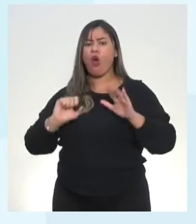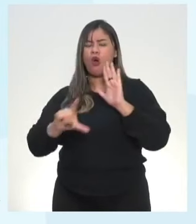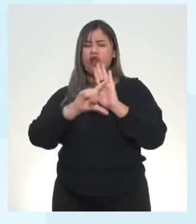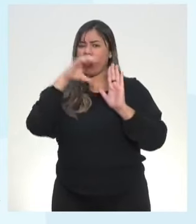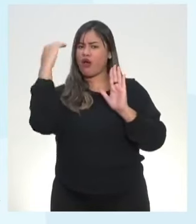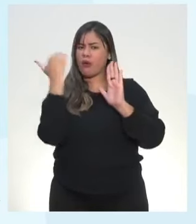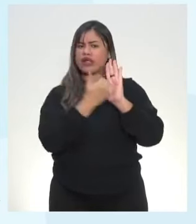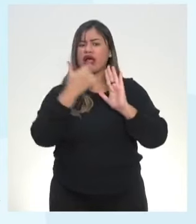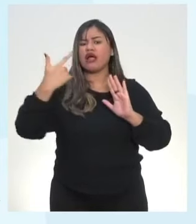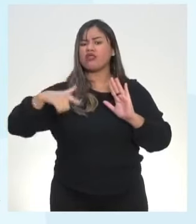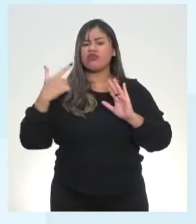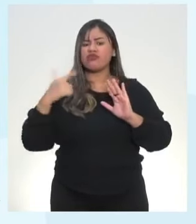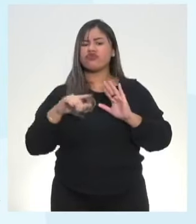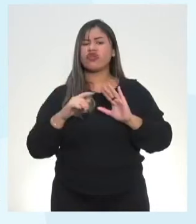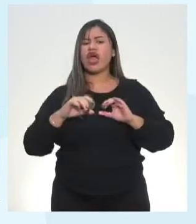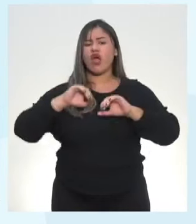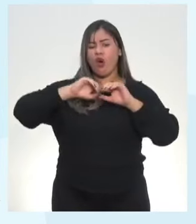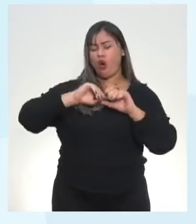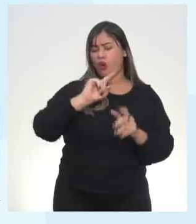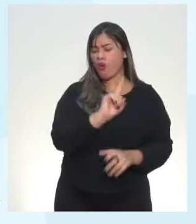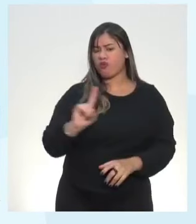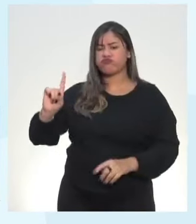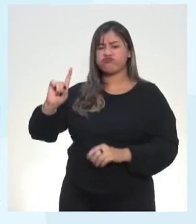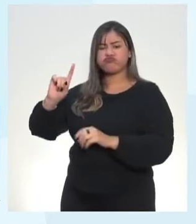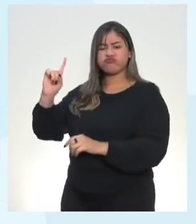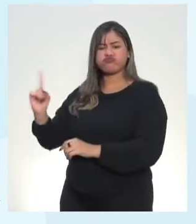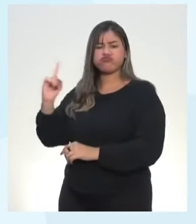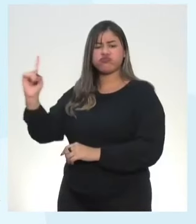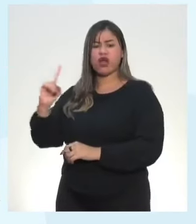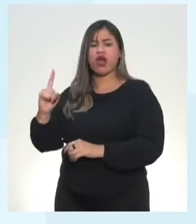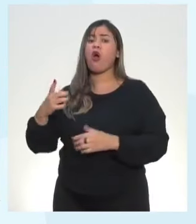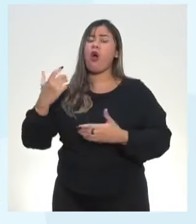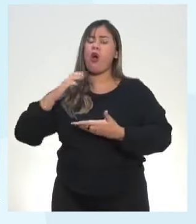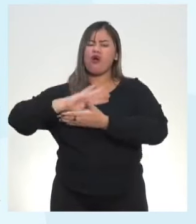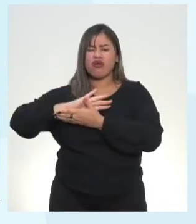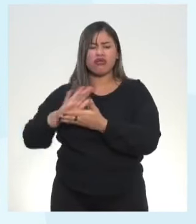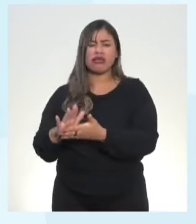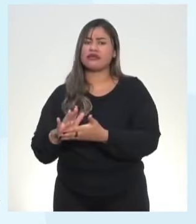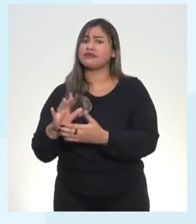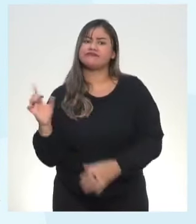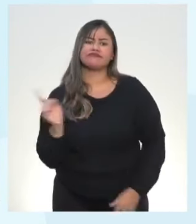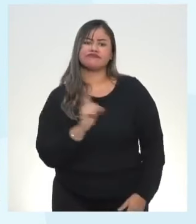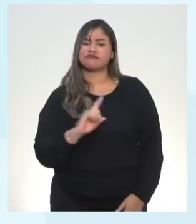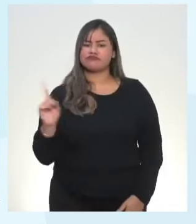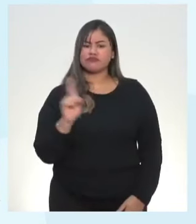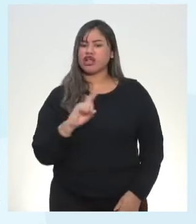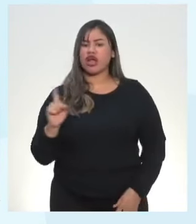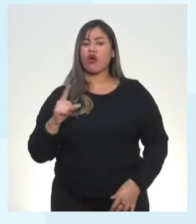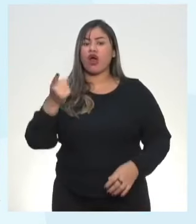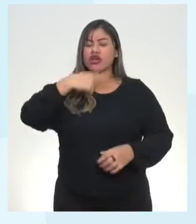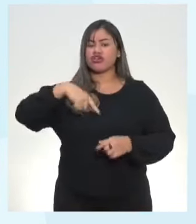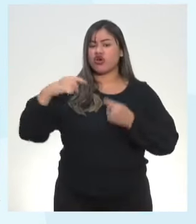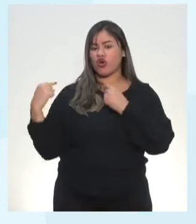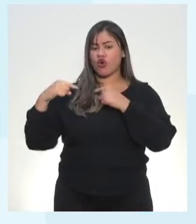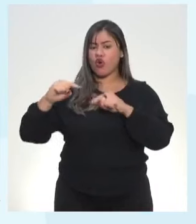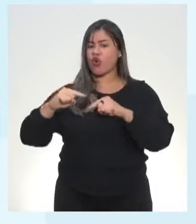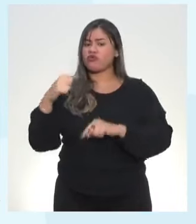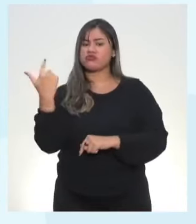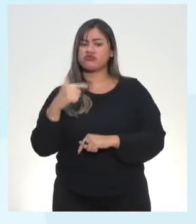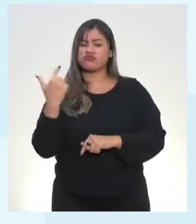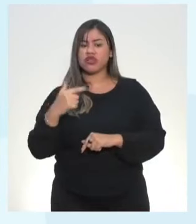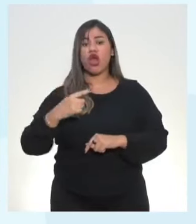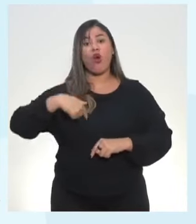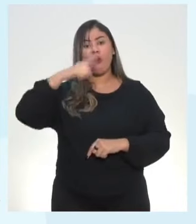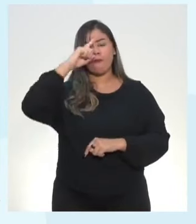ou exilado, ou de maneira alguma destruído. Nem agiremos contra ele, ou mandaremos